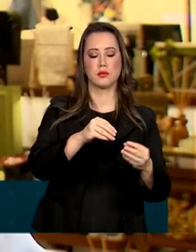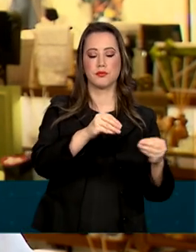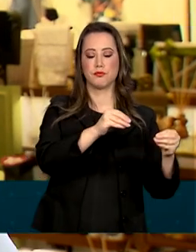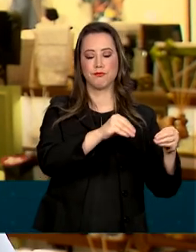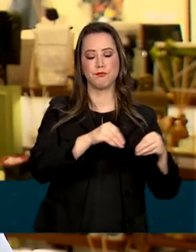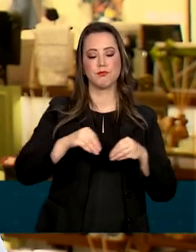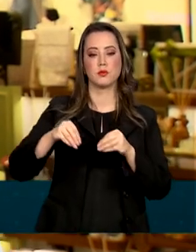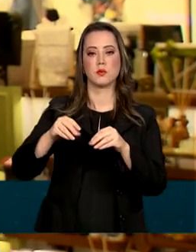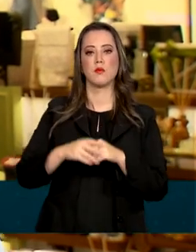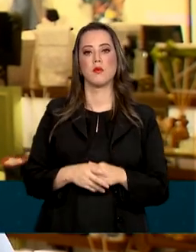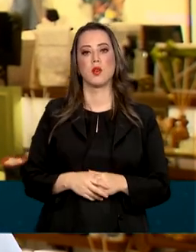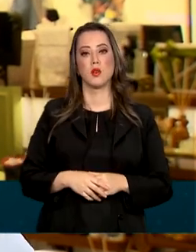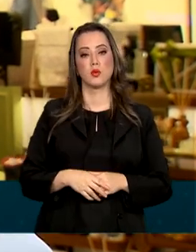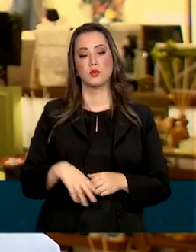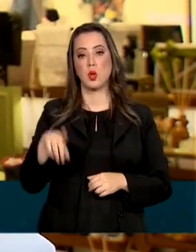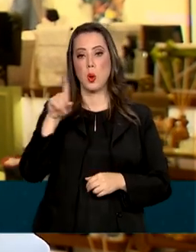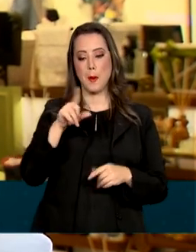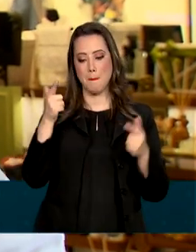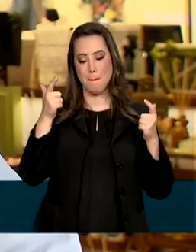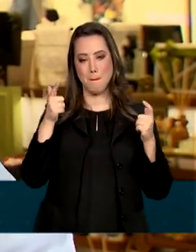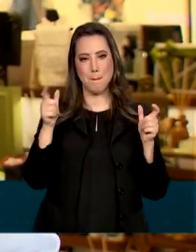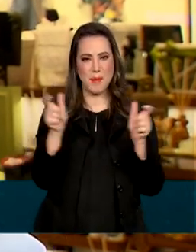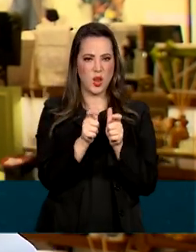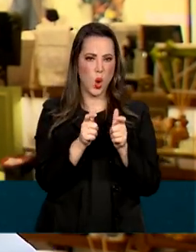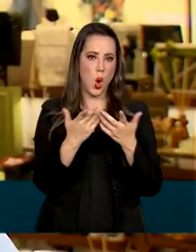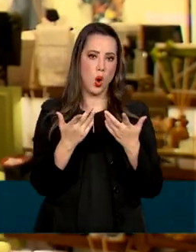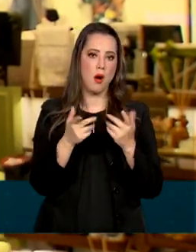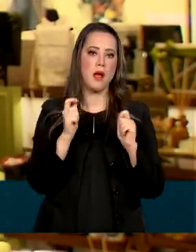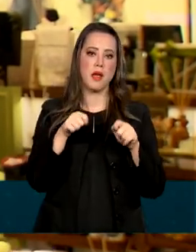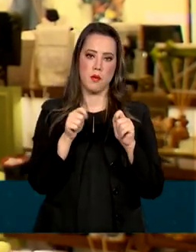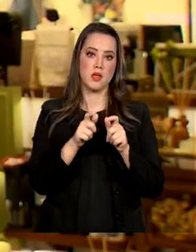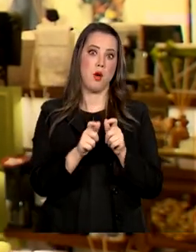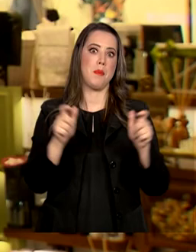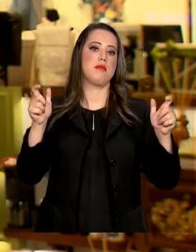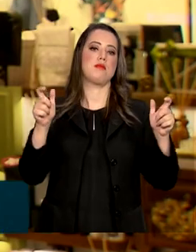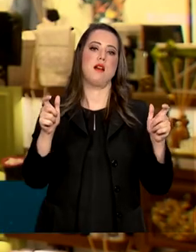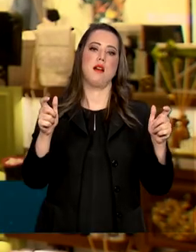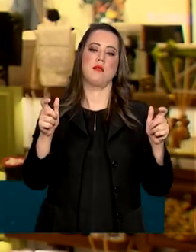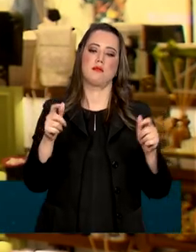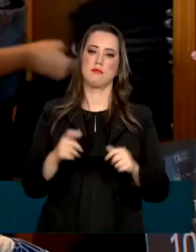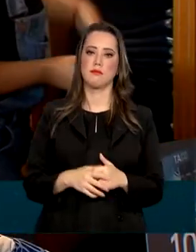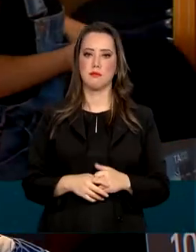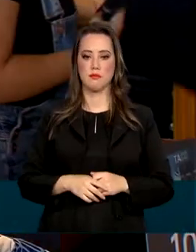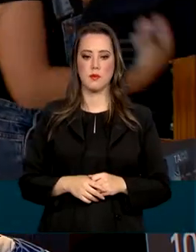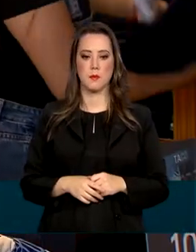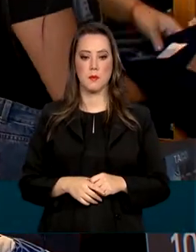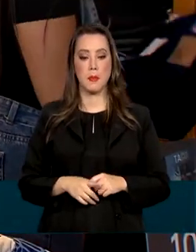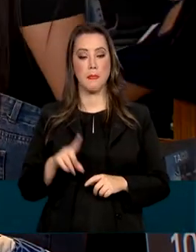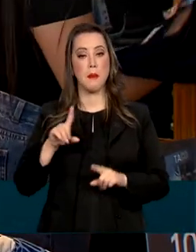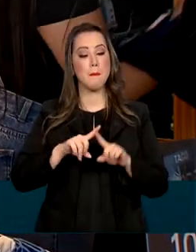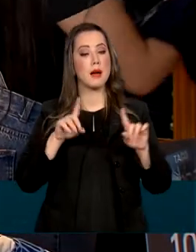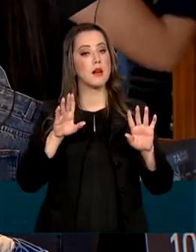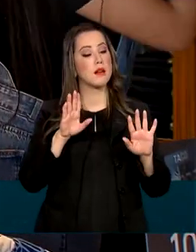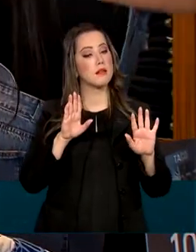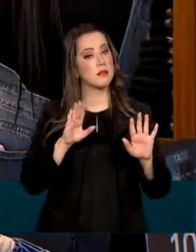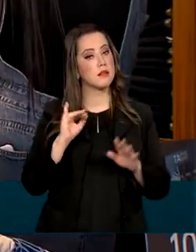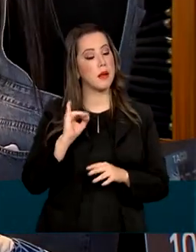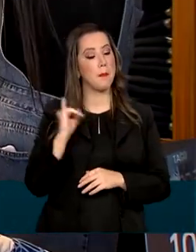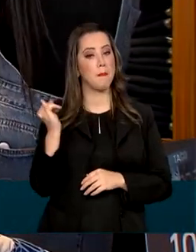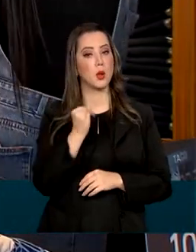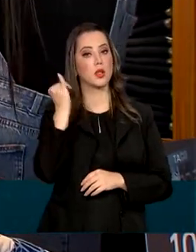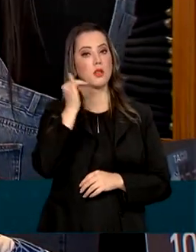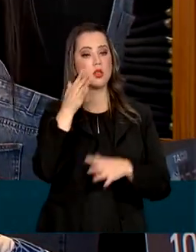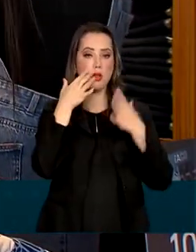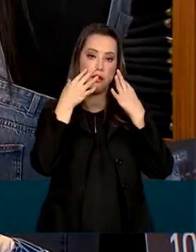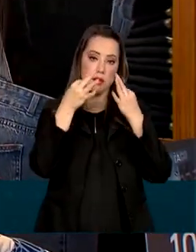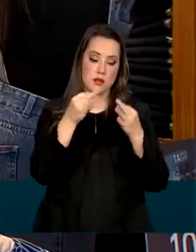Ficou um pouco menor. Aí eu aumentei o número da peça da qual eu precisava trocar. Mas é importante ficar atento. Se o